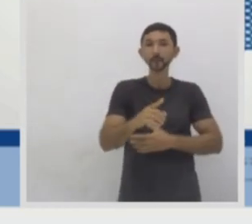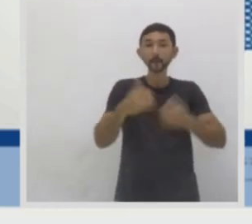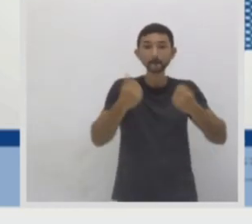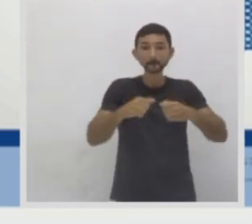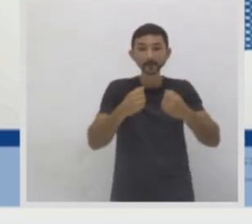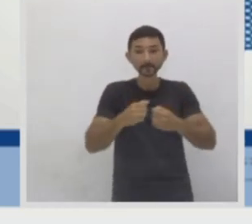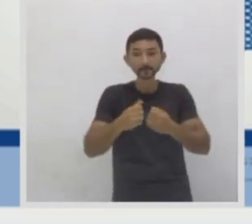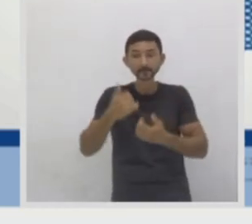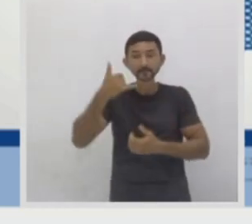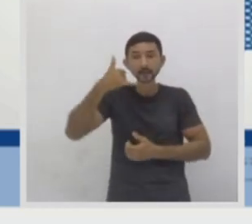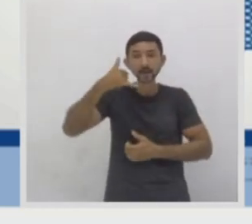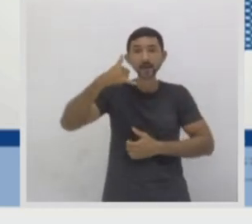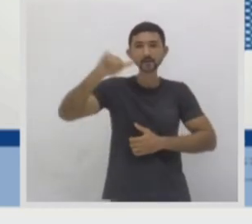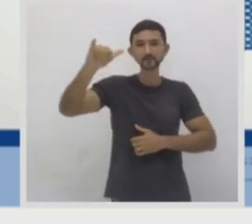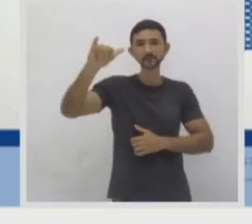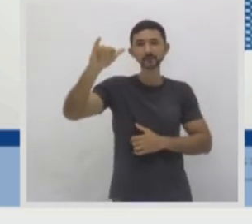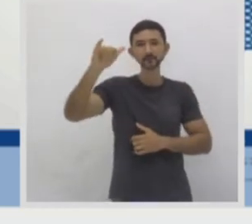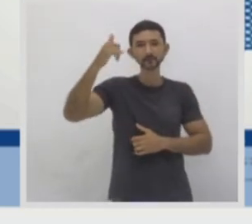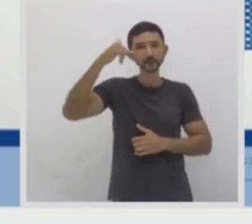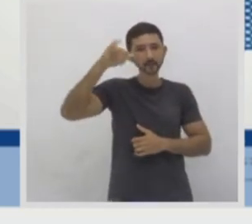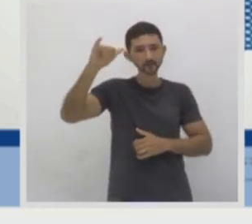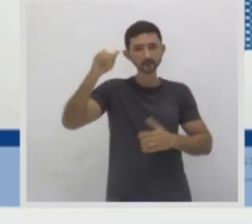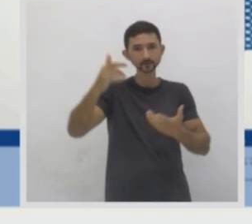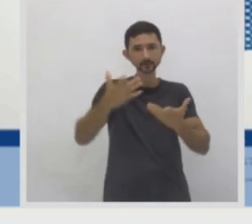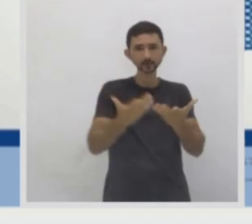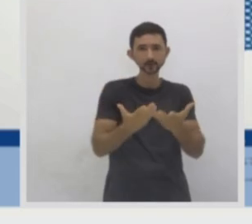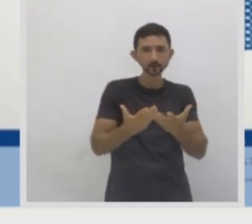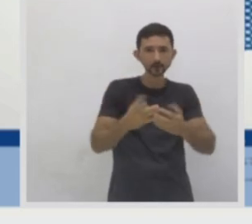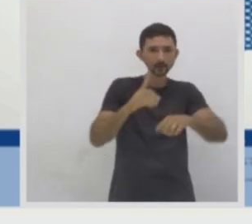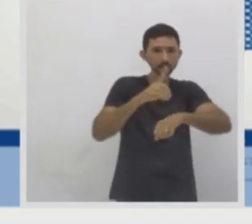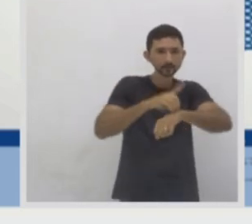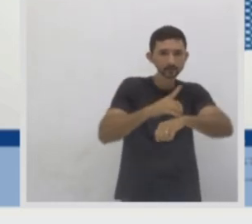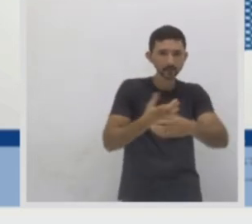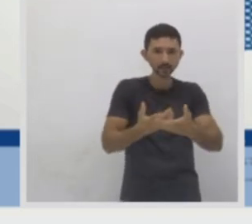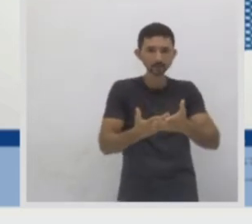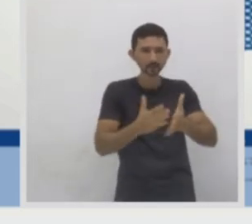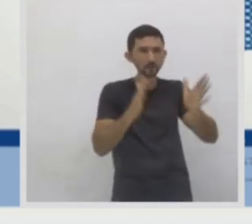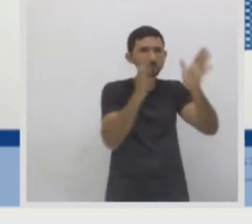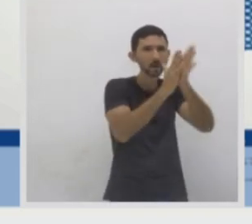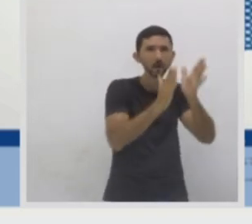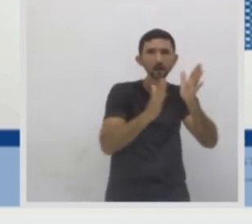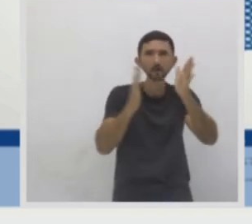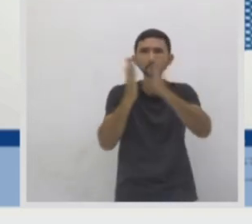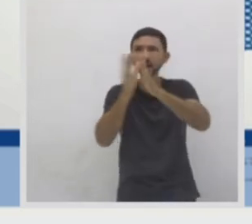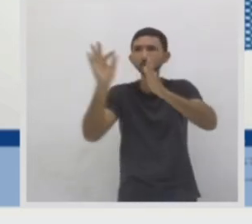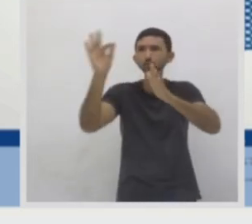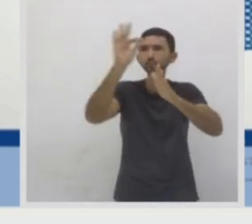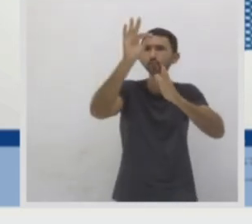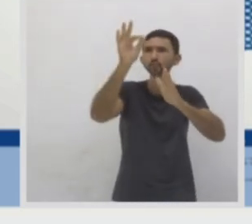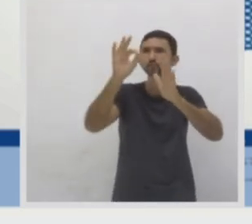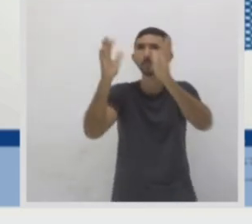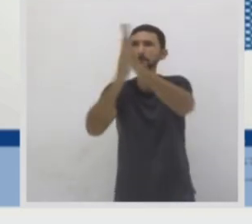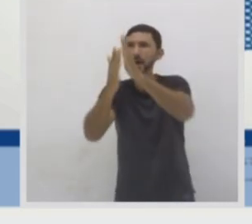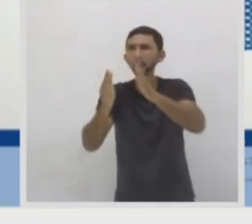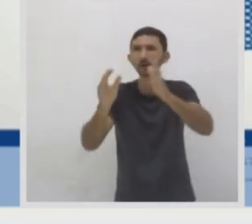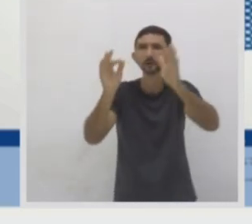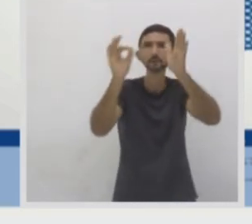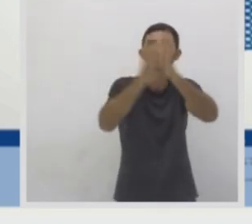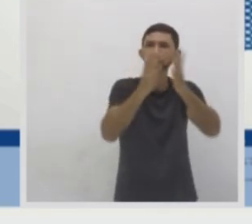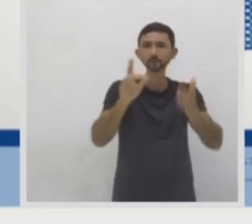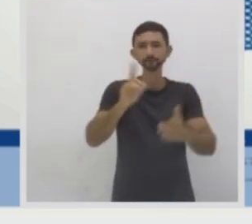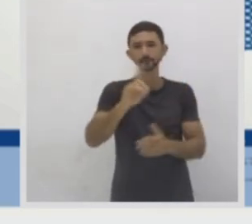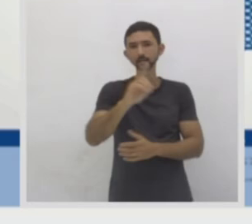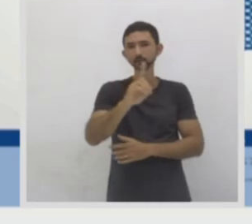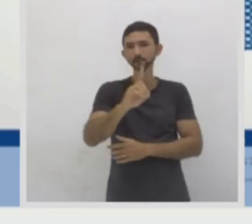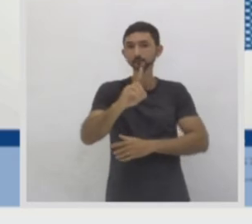prevenção, todos os cuidados, que não adianta a gente ficar só matando o mosquito da dengue. Sair no tapa